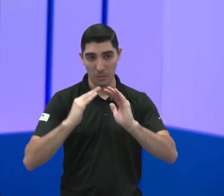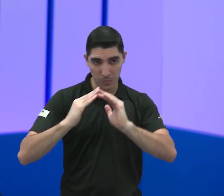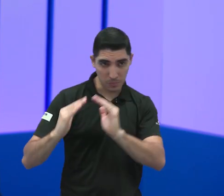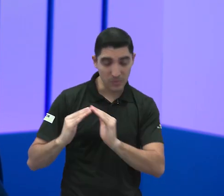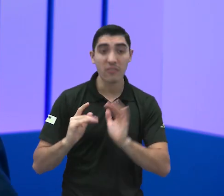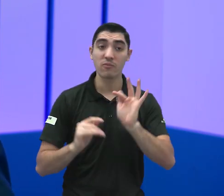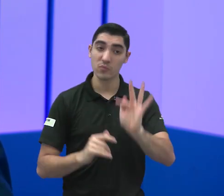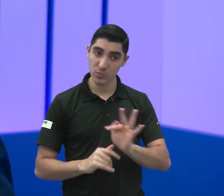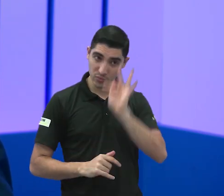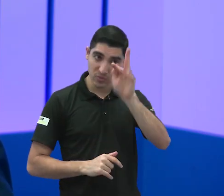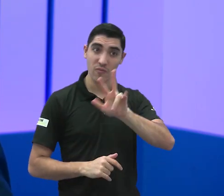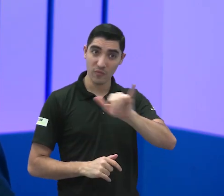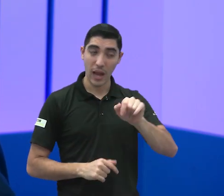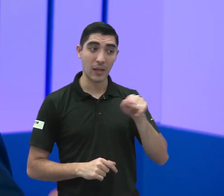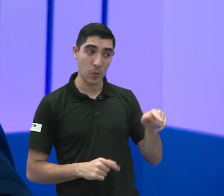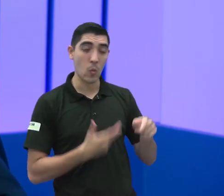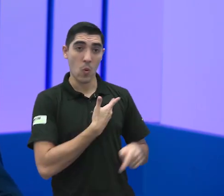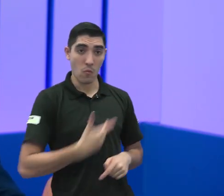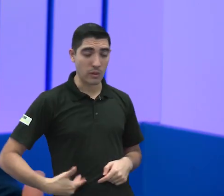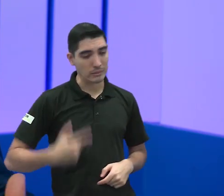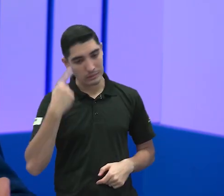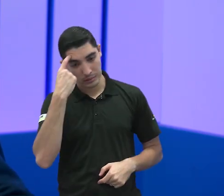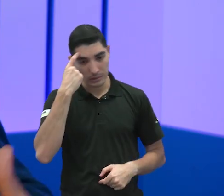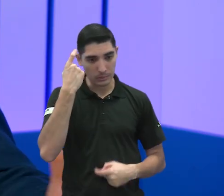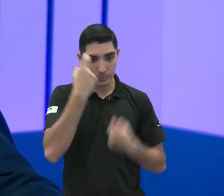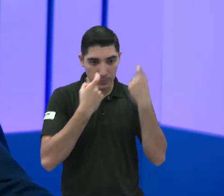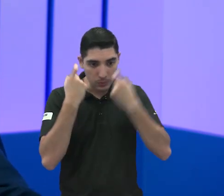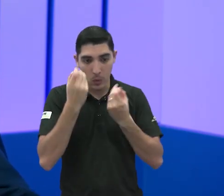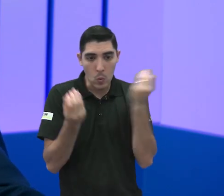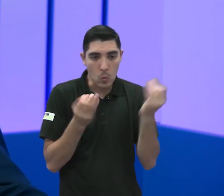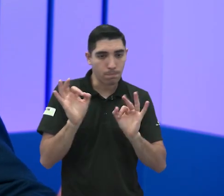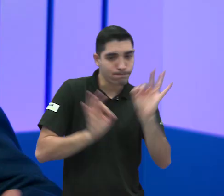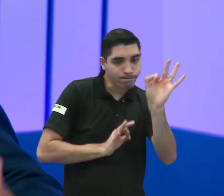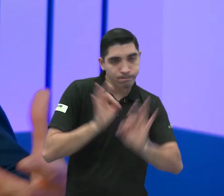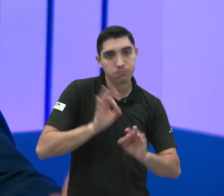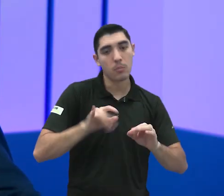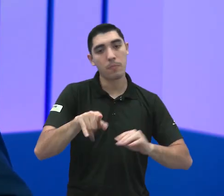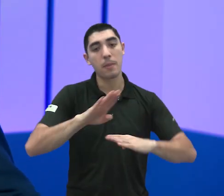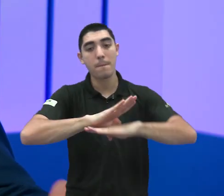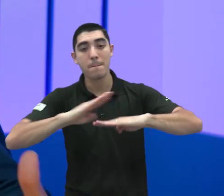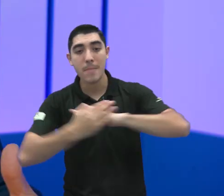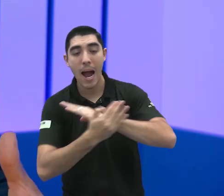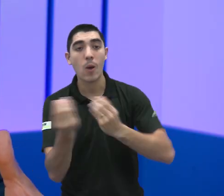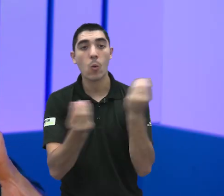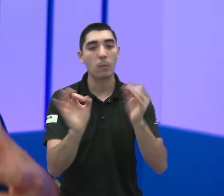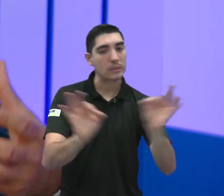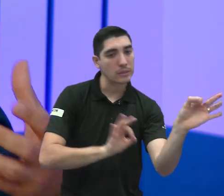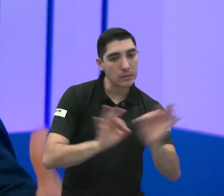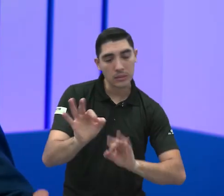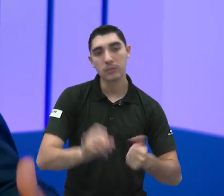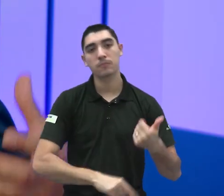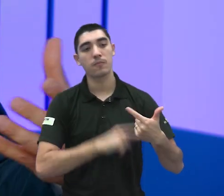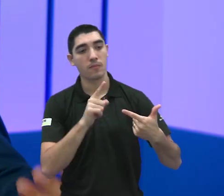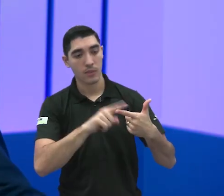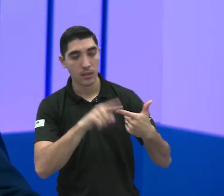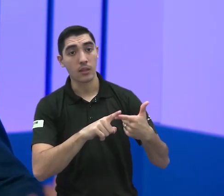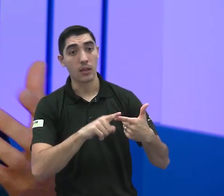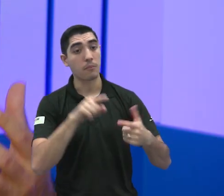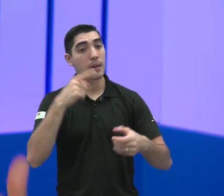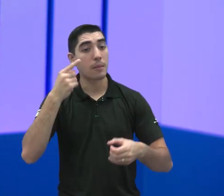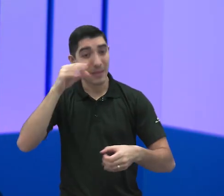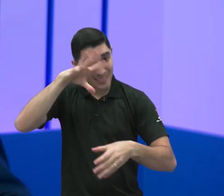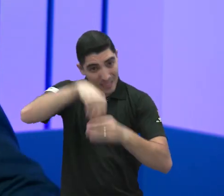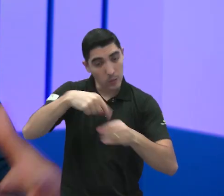prazo deve exigir do poder público uma preocupação em organizar melhor, organizar os bairros, organizar as múltiplas funções